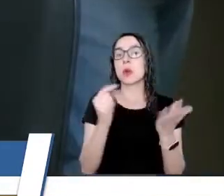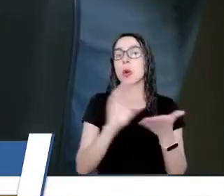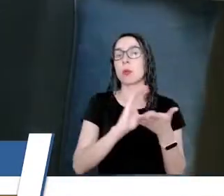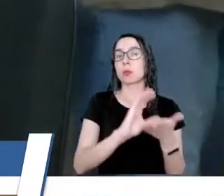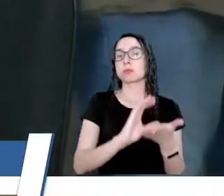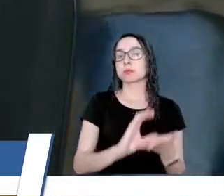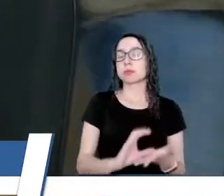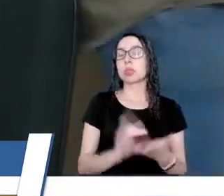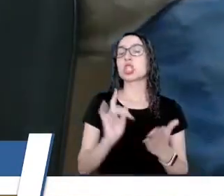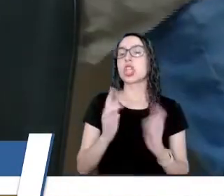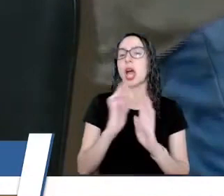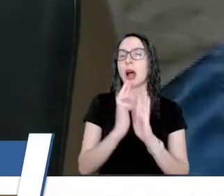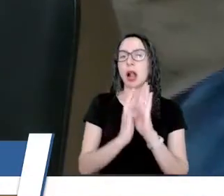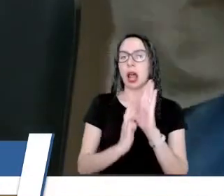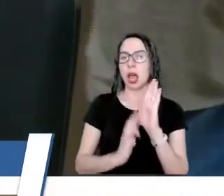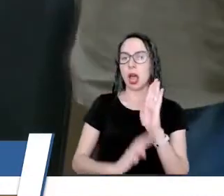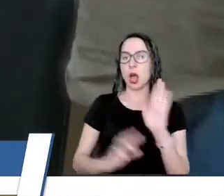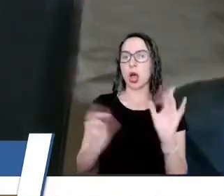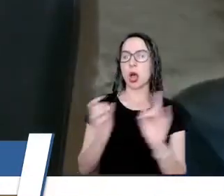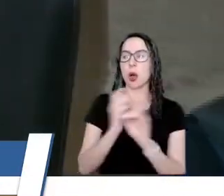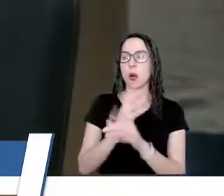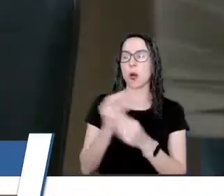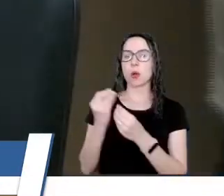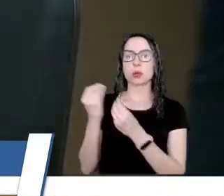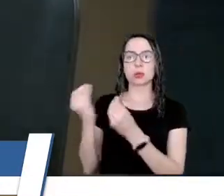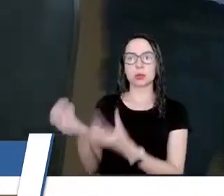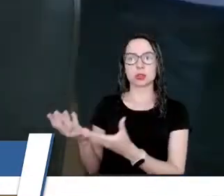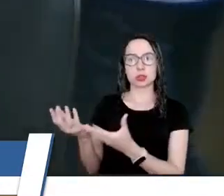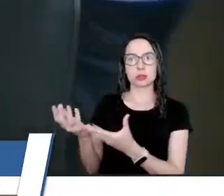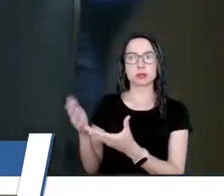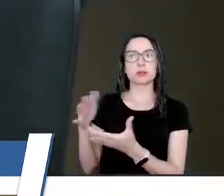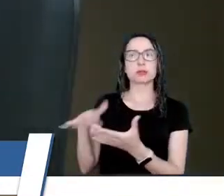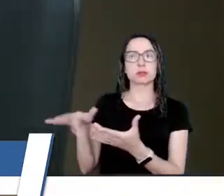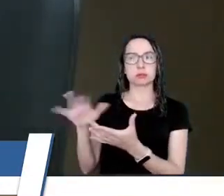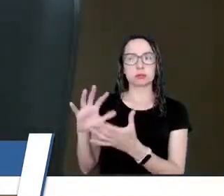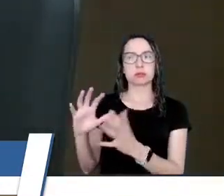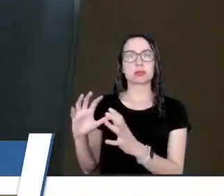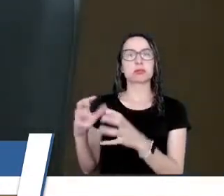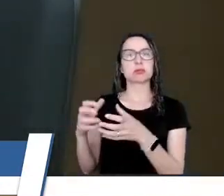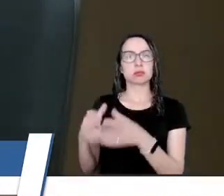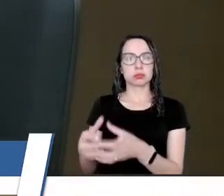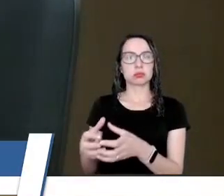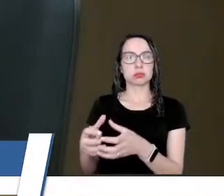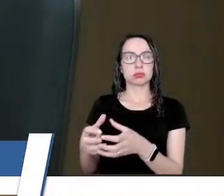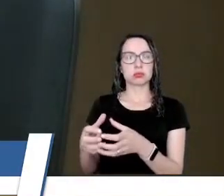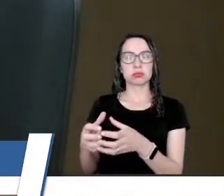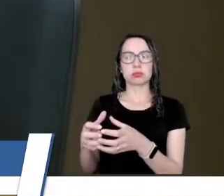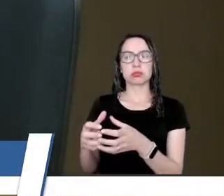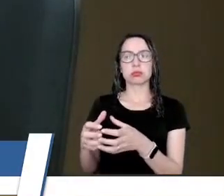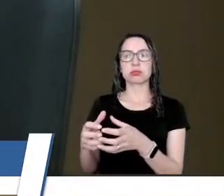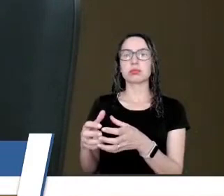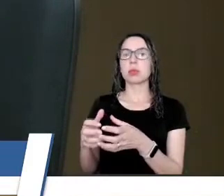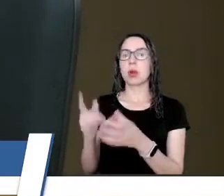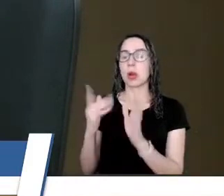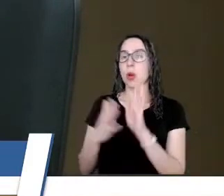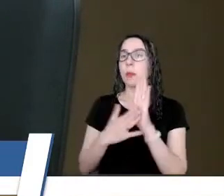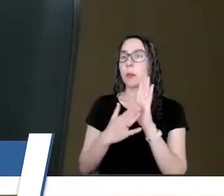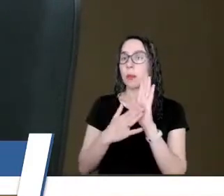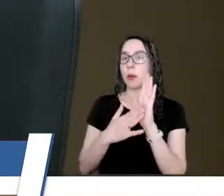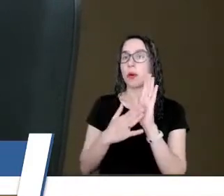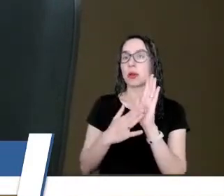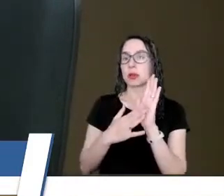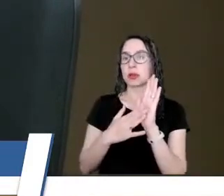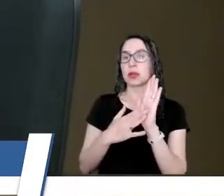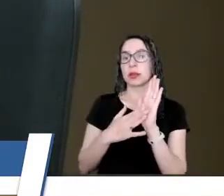fizemos o relatório está pronto, já está entregue aí junto com com a própria proposta, e